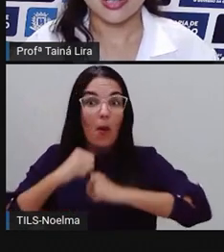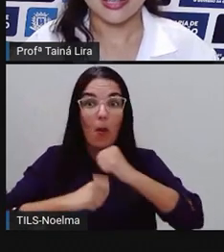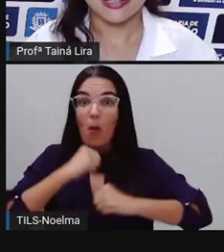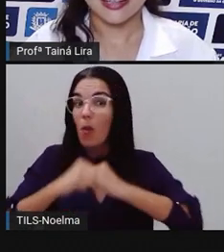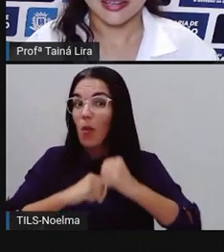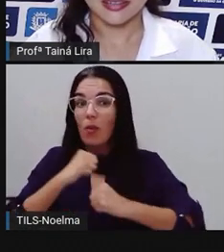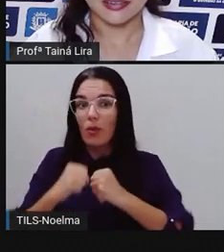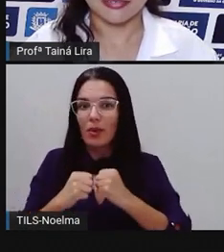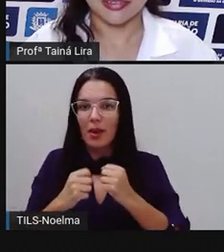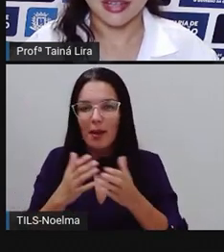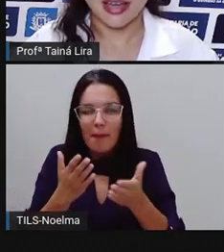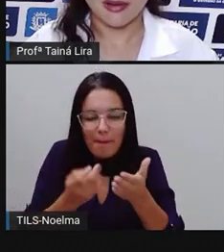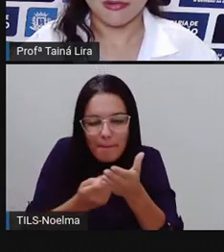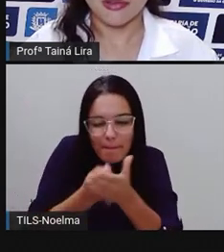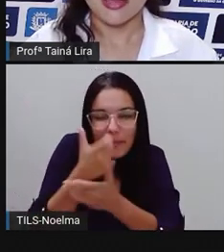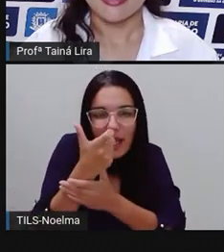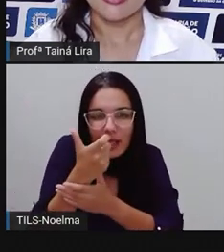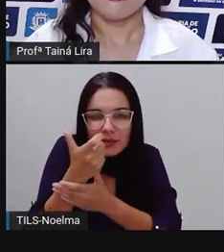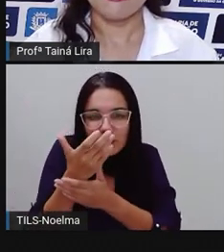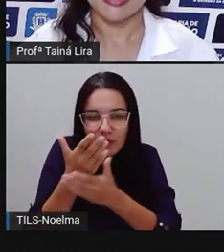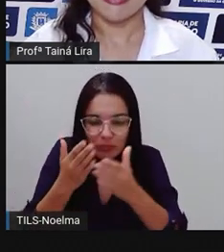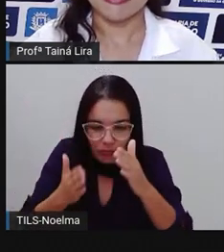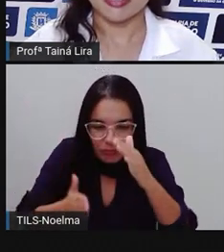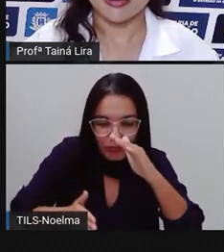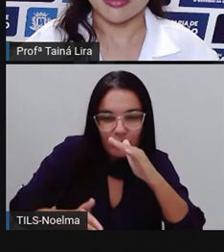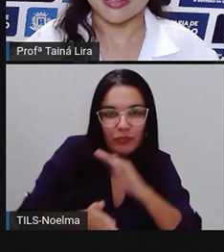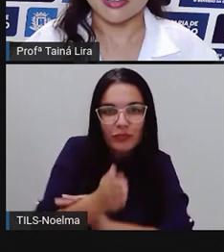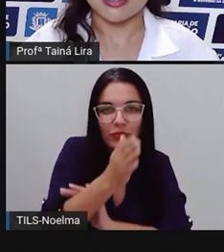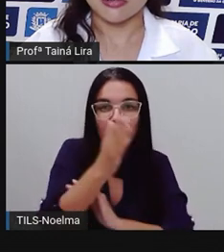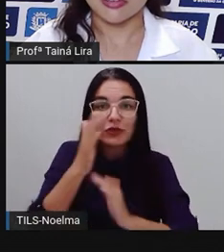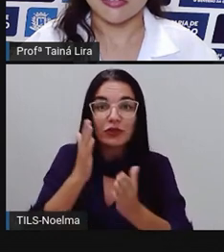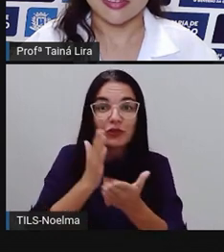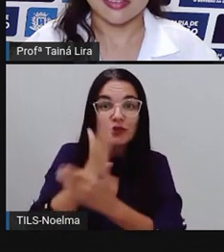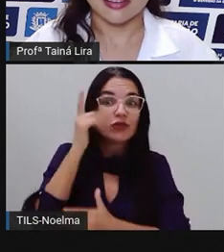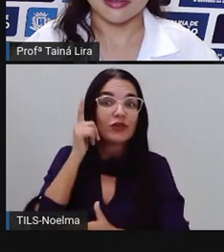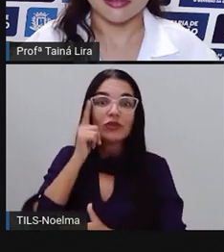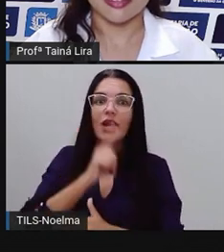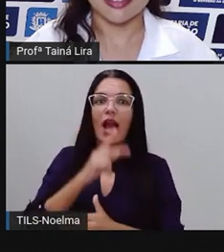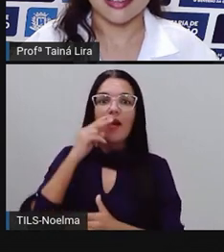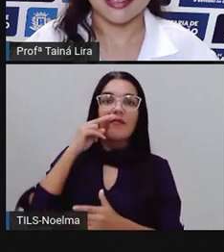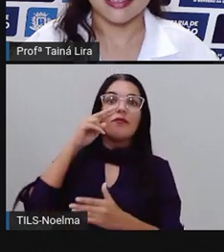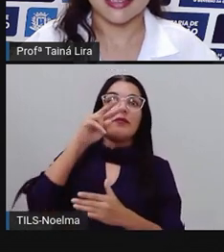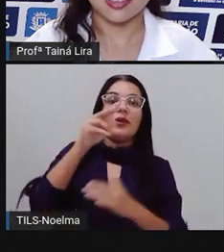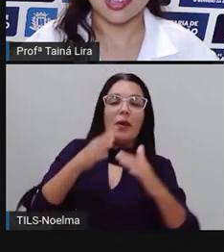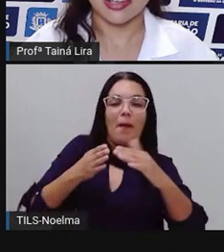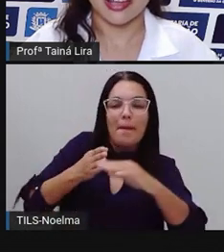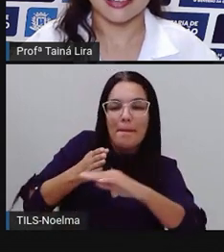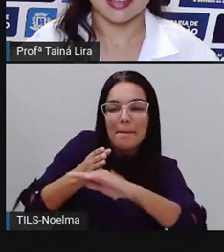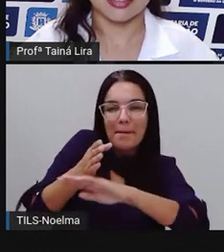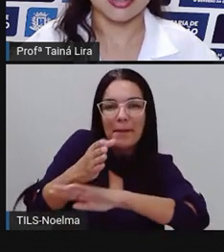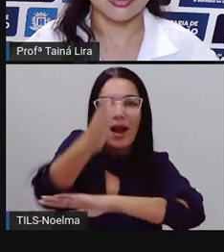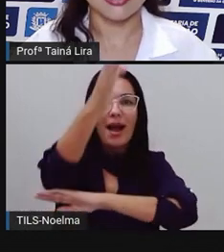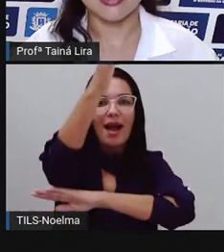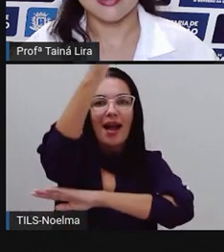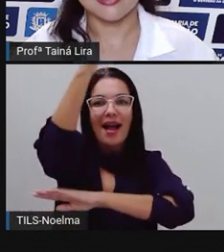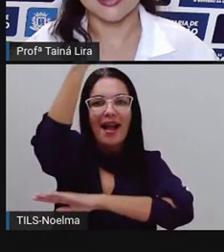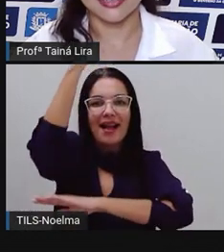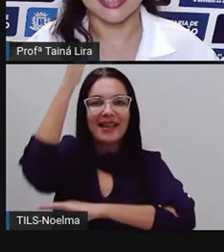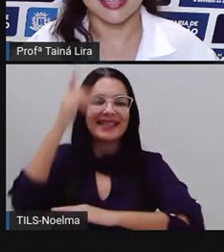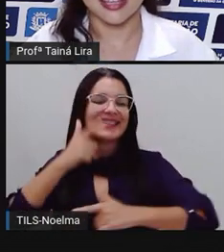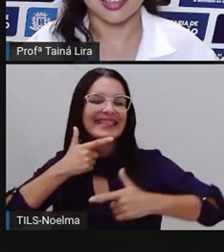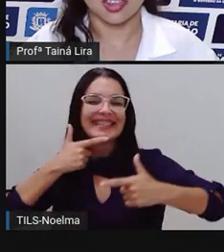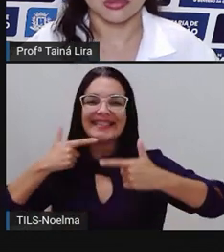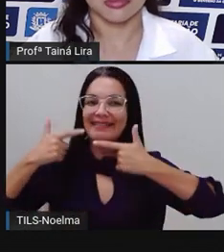Já na reta final, viu finalmente a sua adversária cruzando a linha de chegada toda